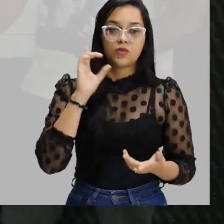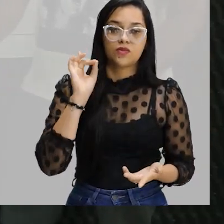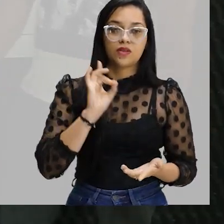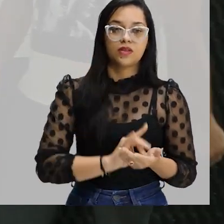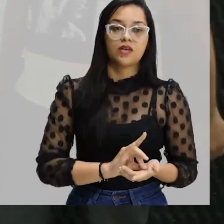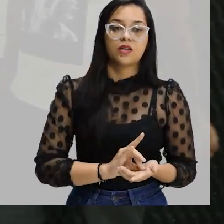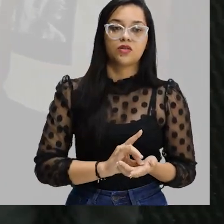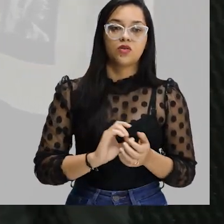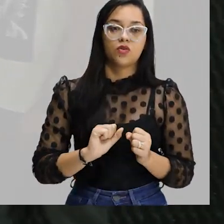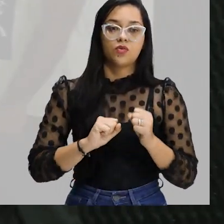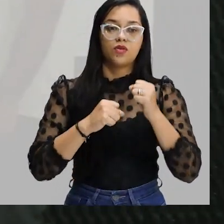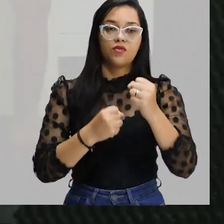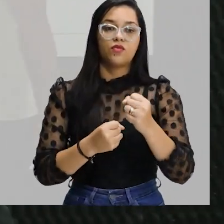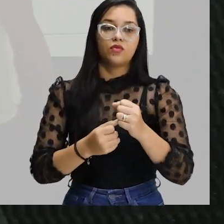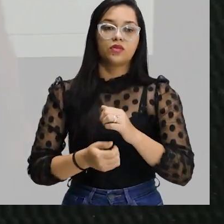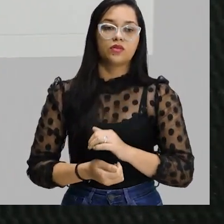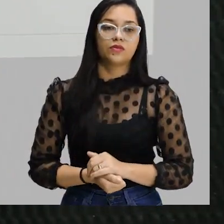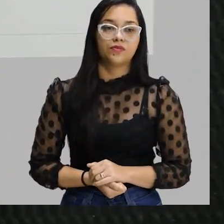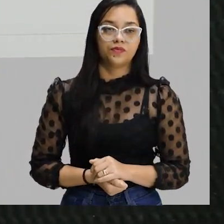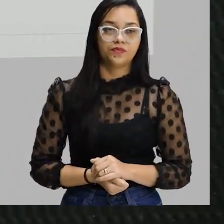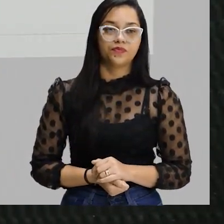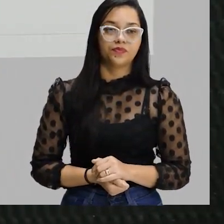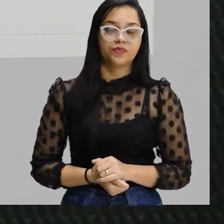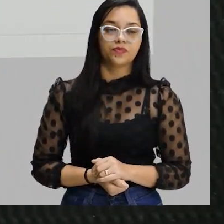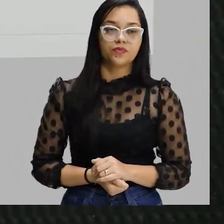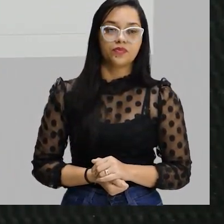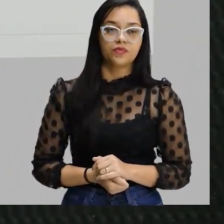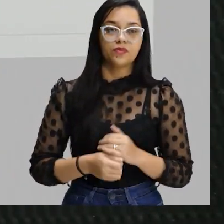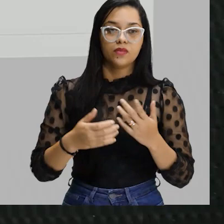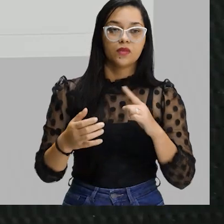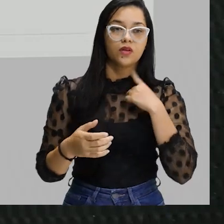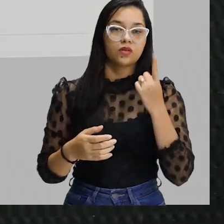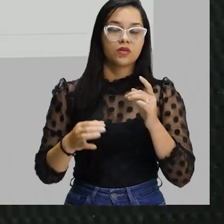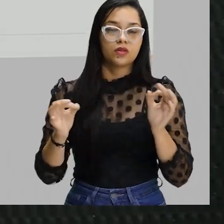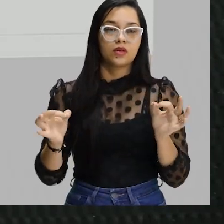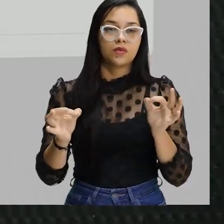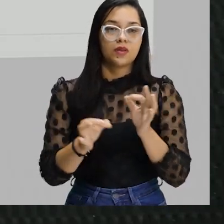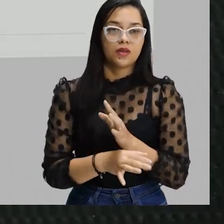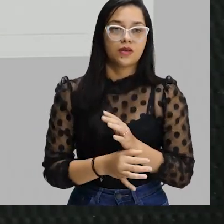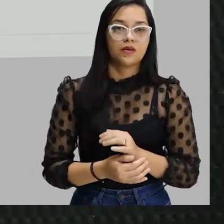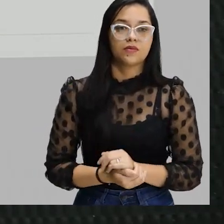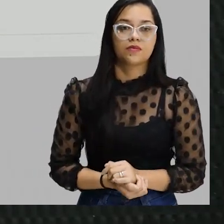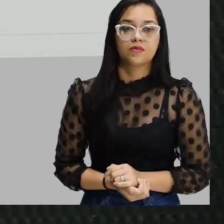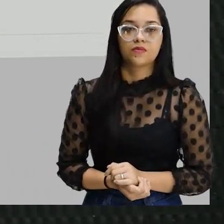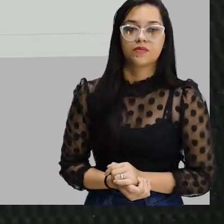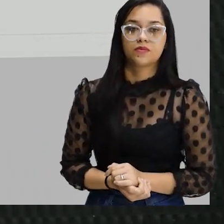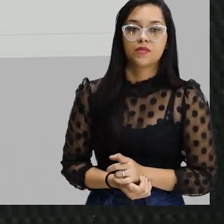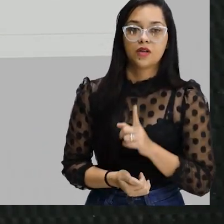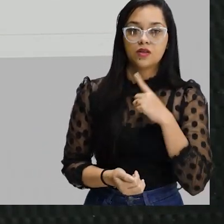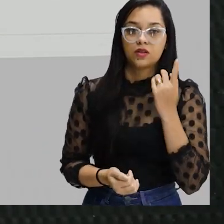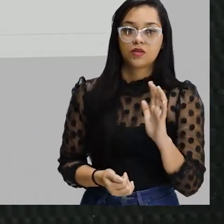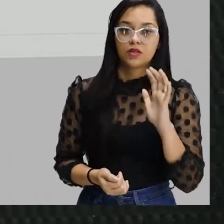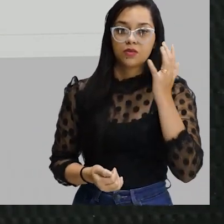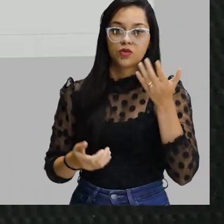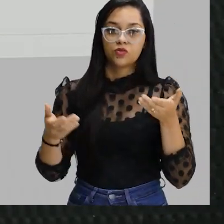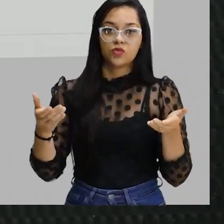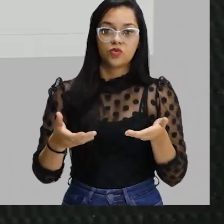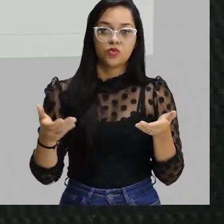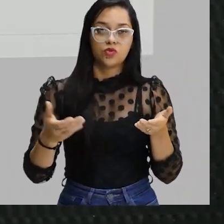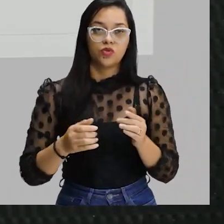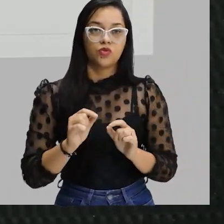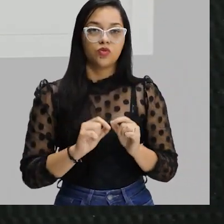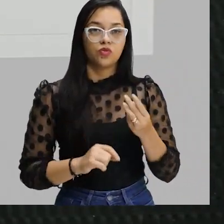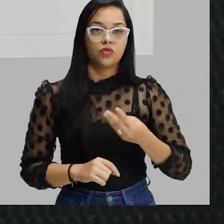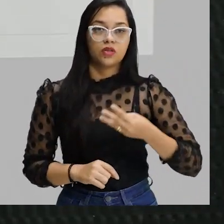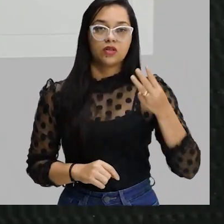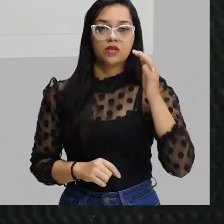ali uma força agindo, tá, ok? Então para a gente finalizar a nossa situação de hoje, vamos ver um